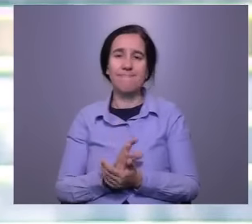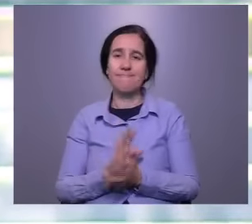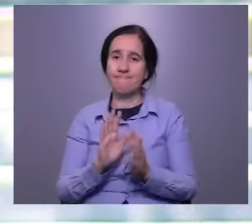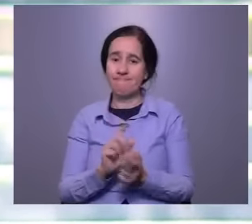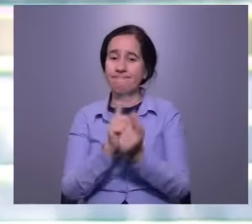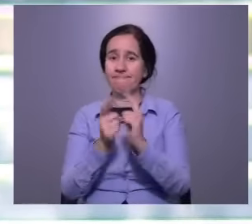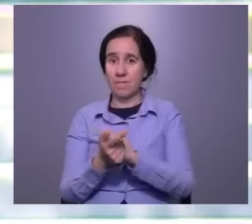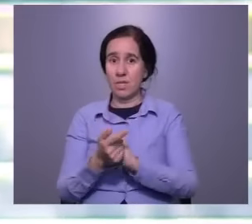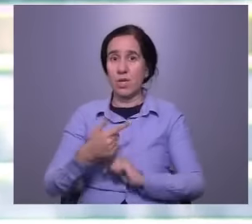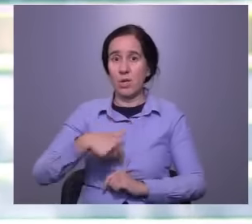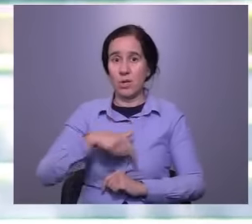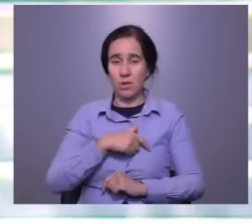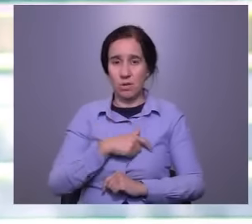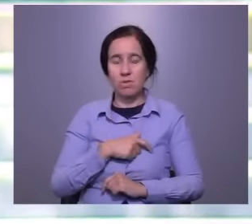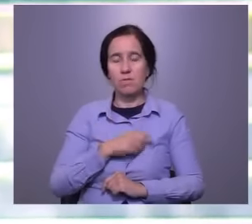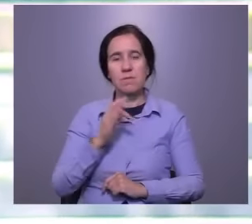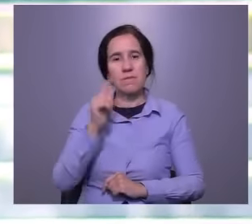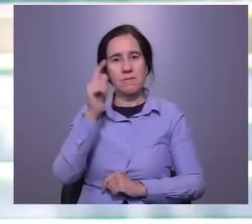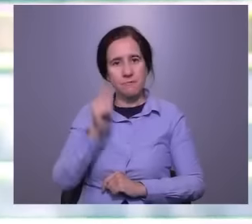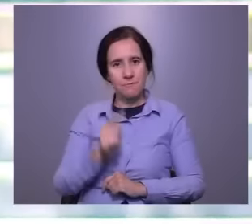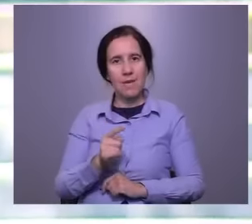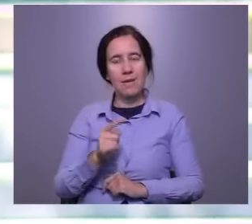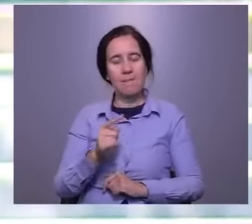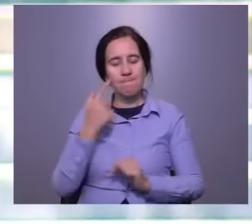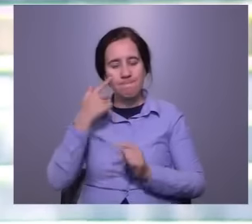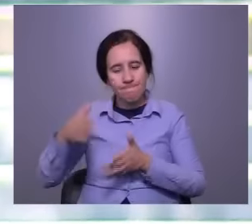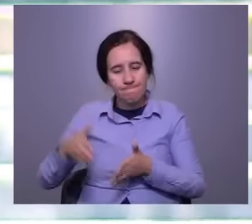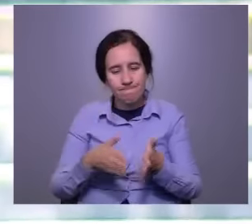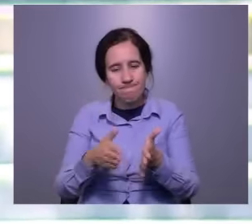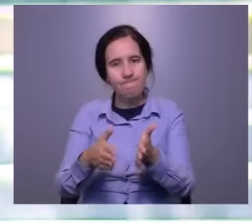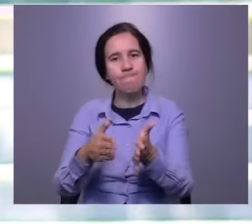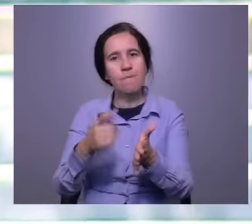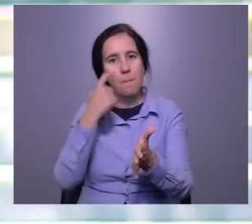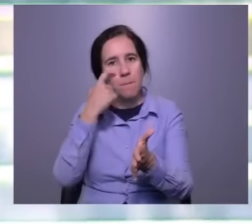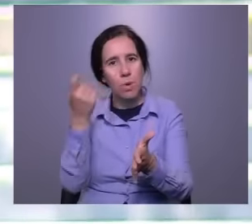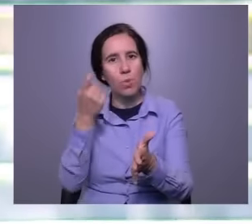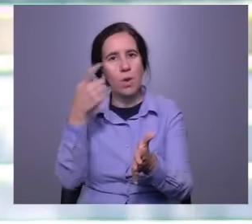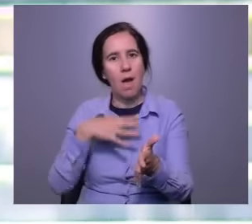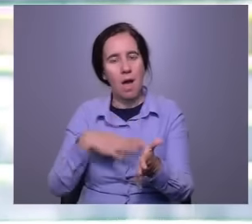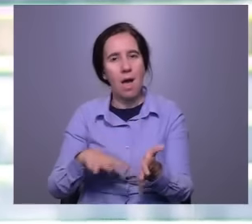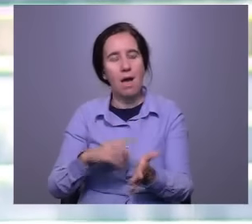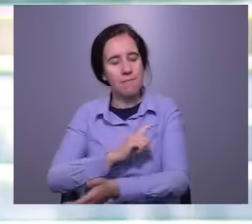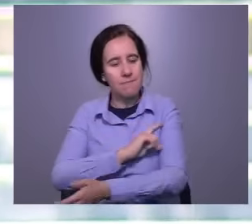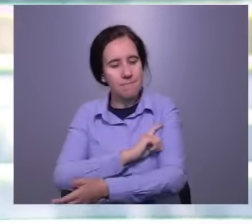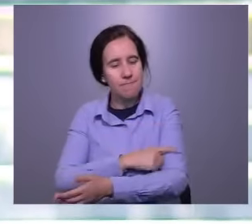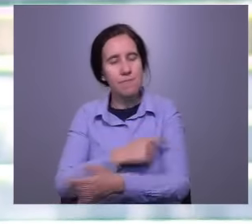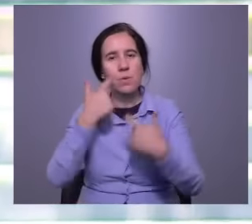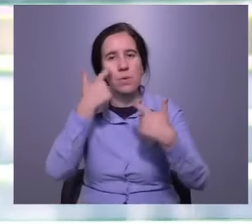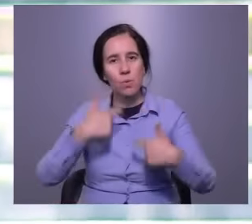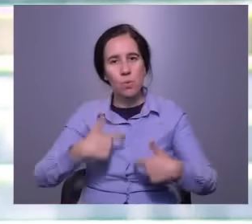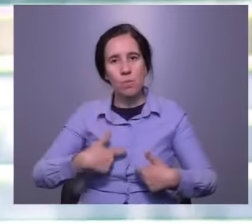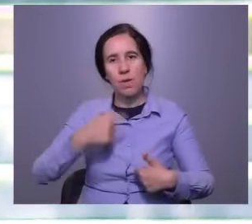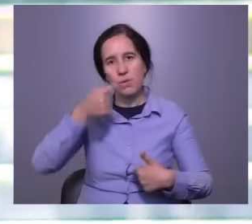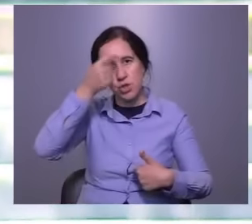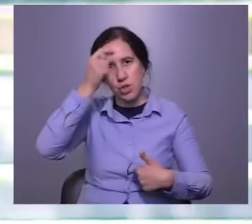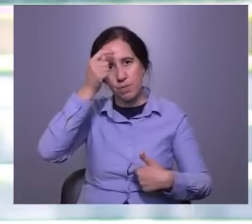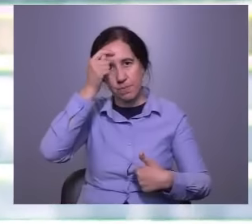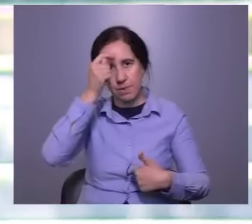se feche a estes valores e ache que tudo isto está ultrapassado.